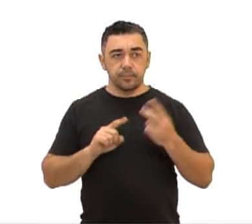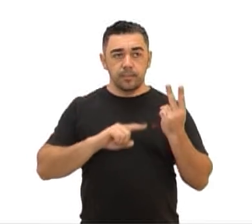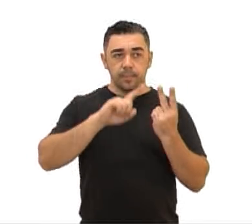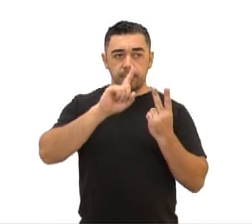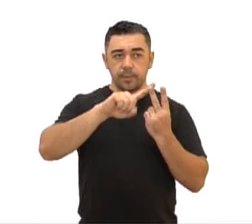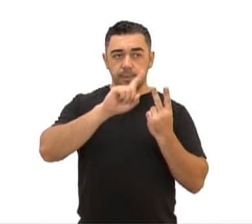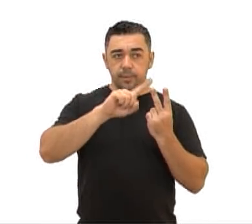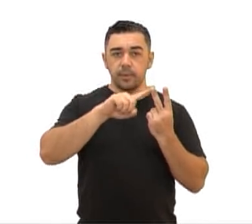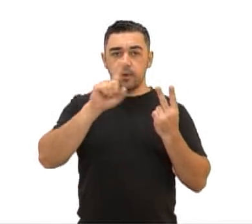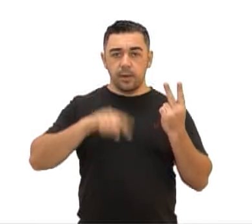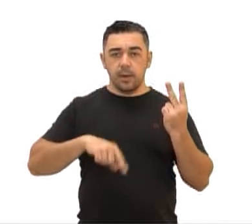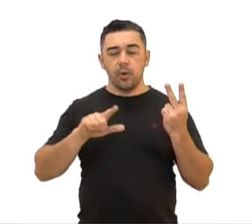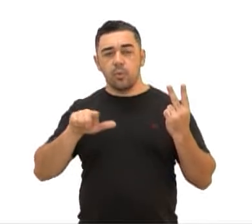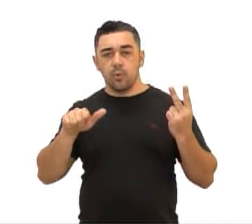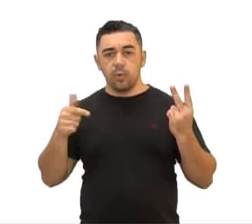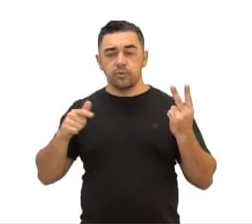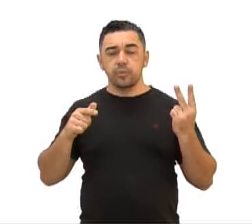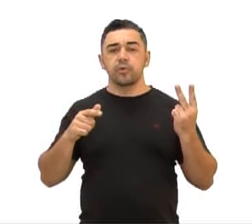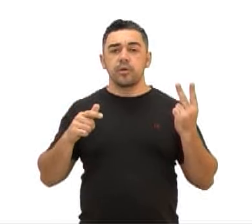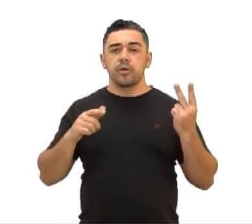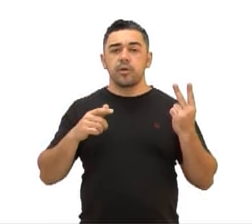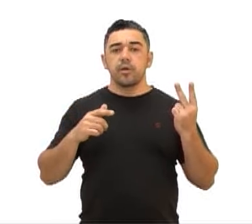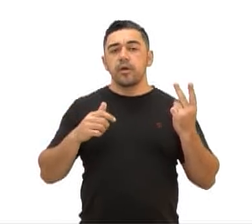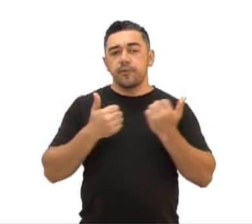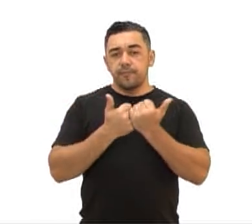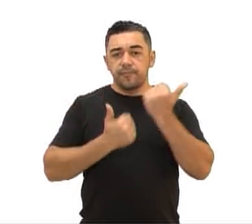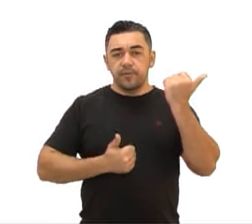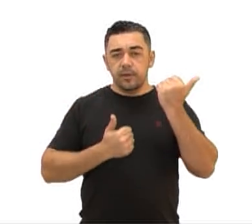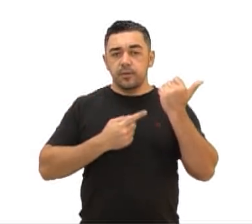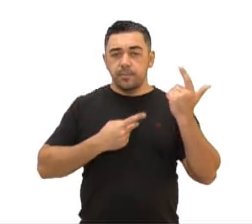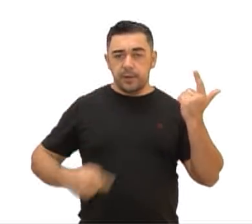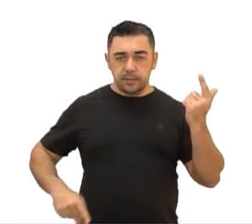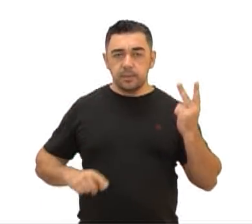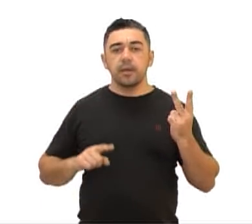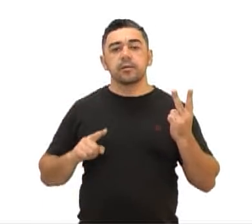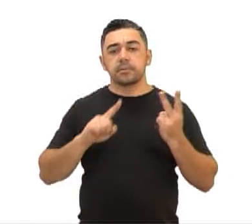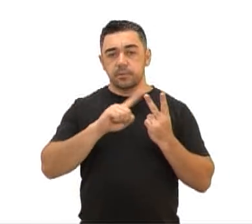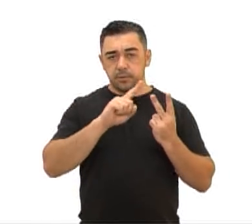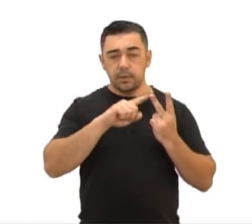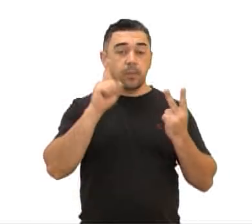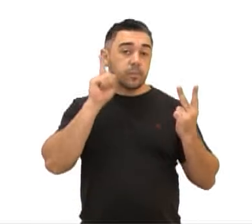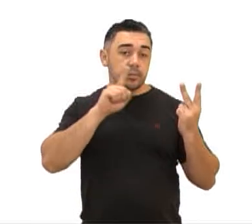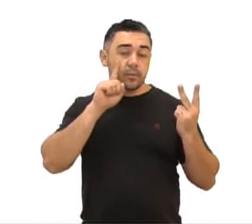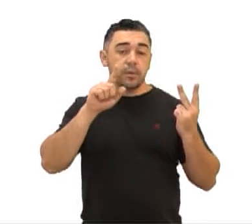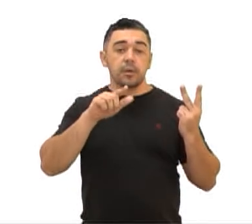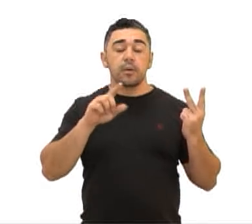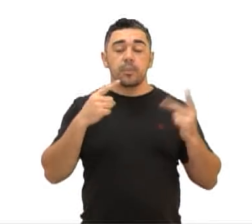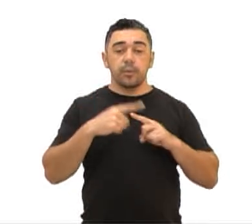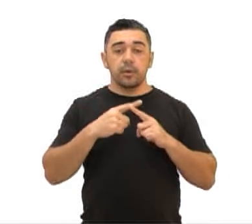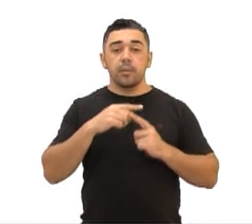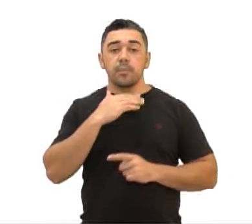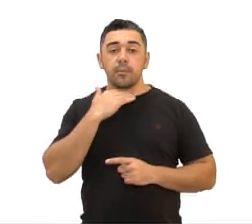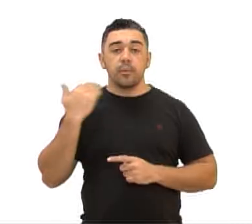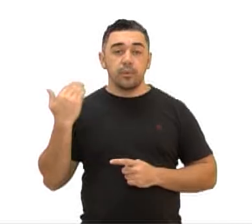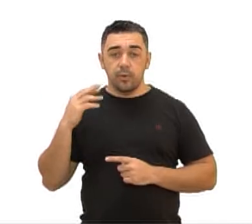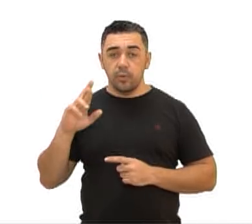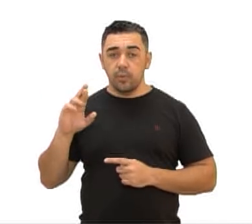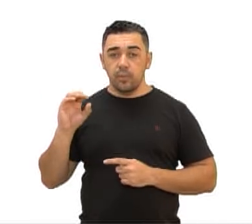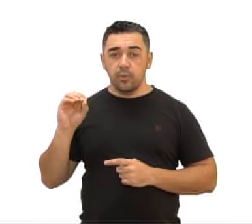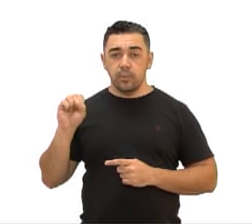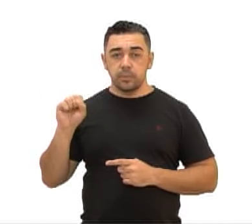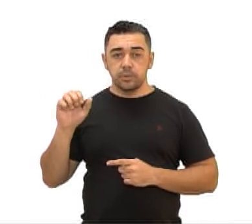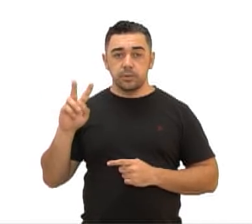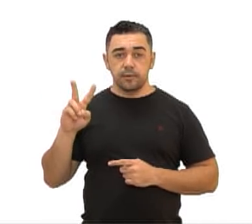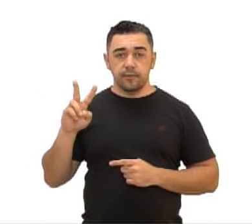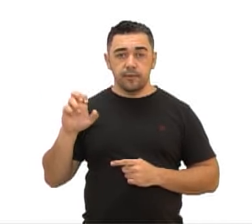você tem Harry Truman, que era vice-presidente dos Estados Unidos e assumiu após a morte do Franklin Roosevelt. O